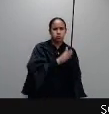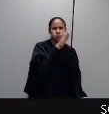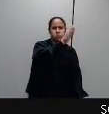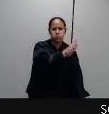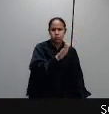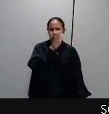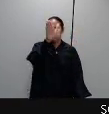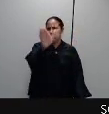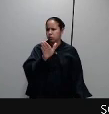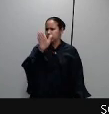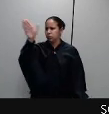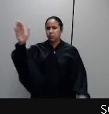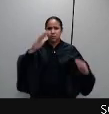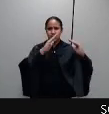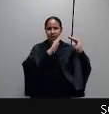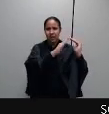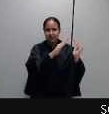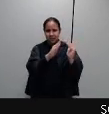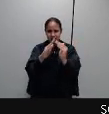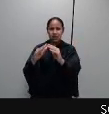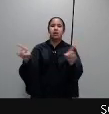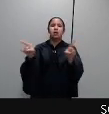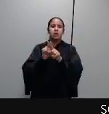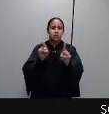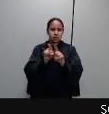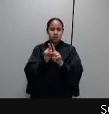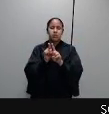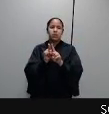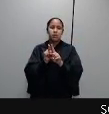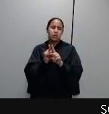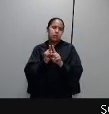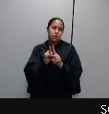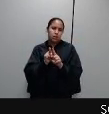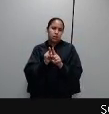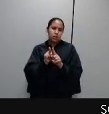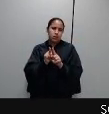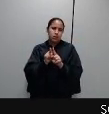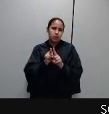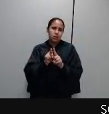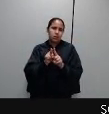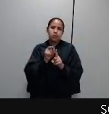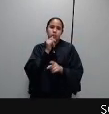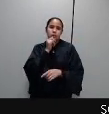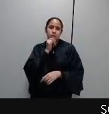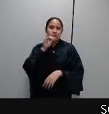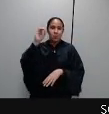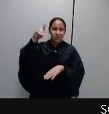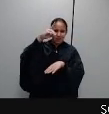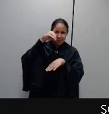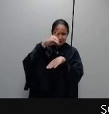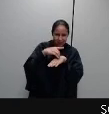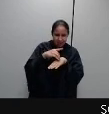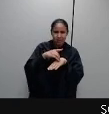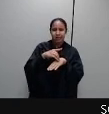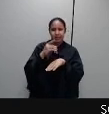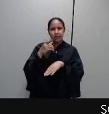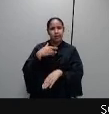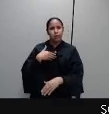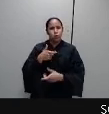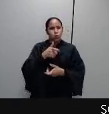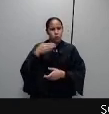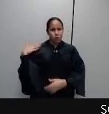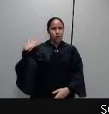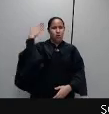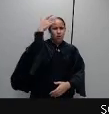de colocar digamos assim com relação à a dengue Vamos colocar seu mas e o Vão colocar outros produtos